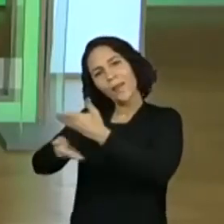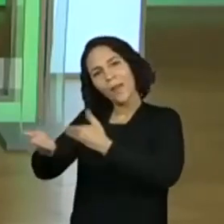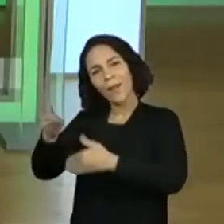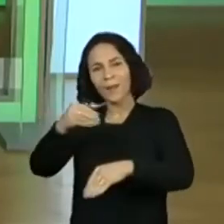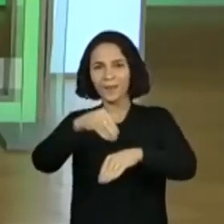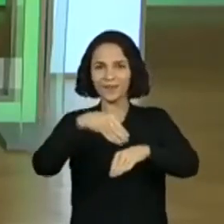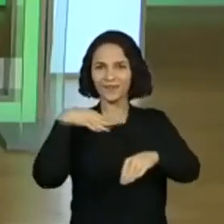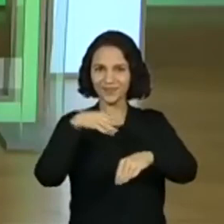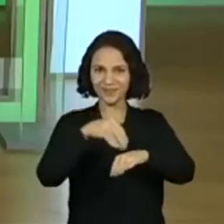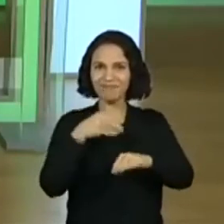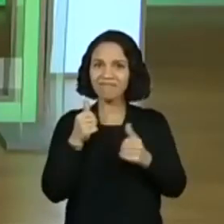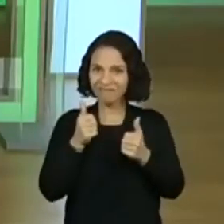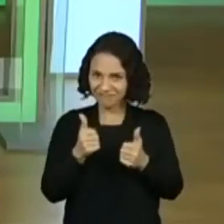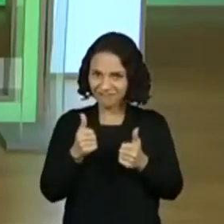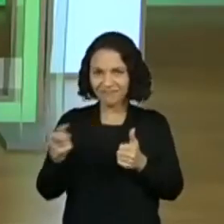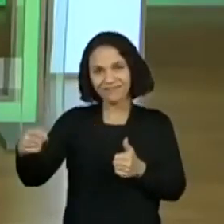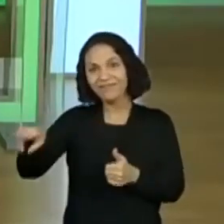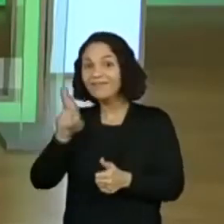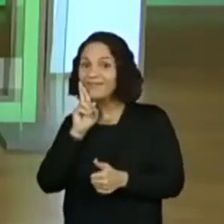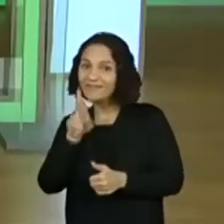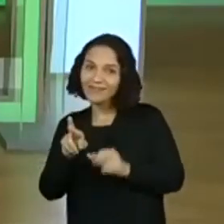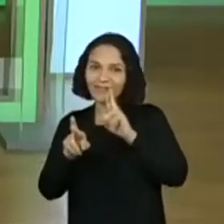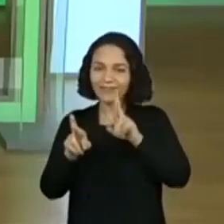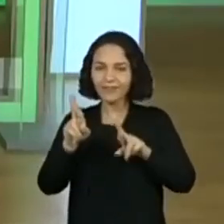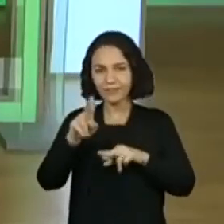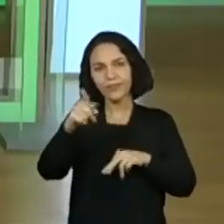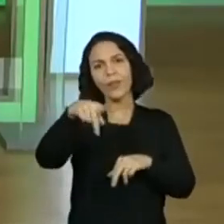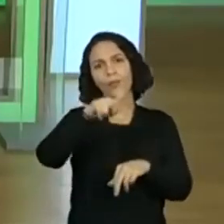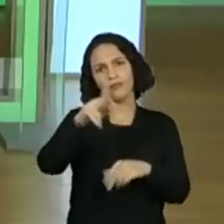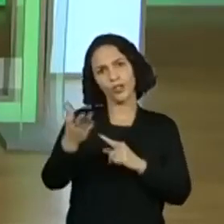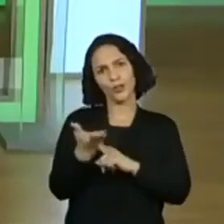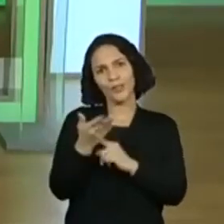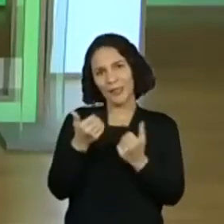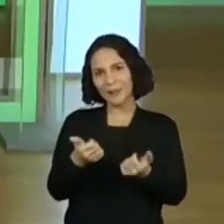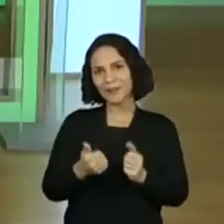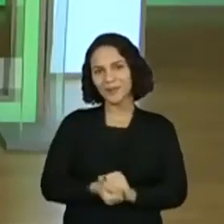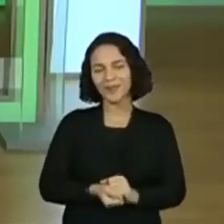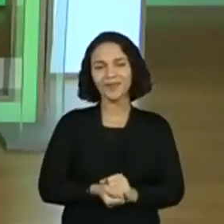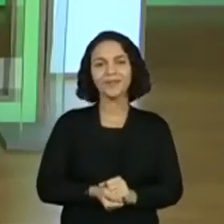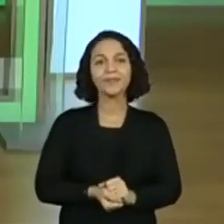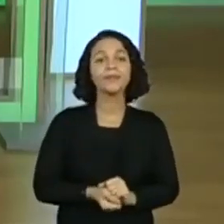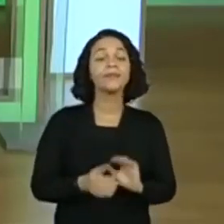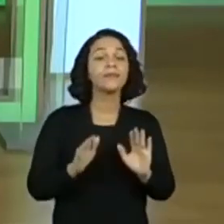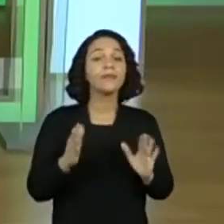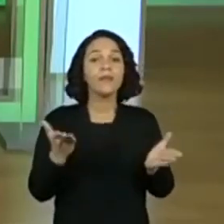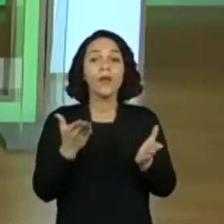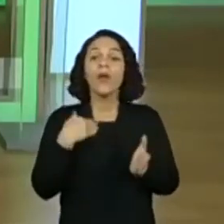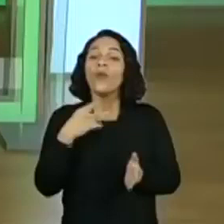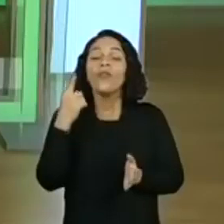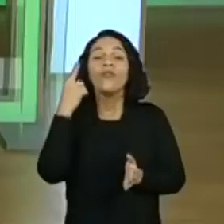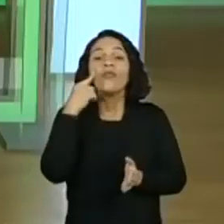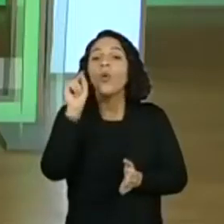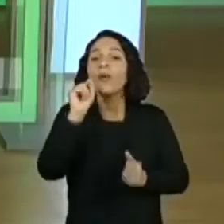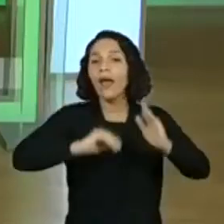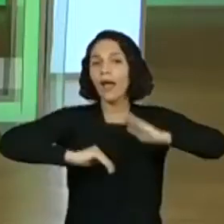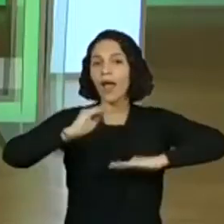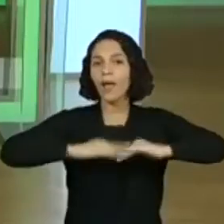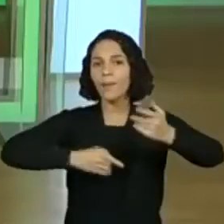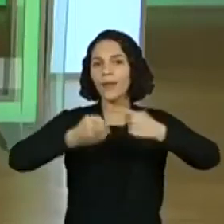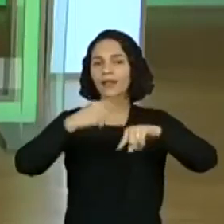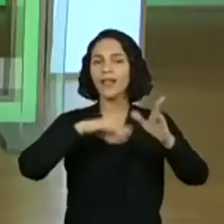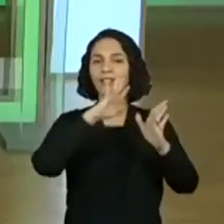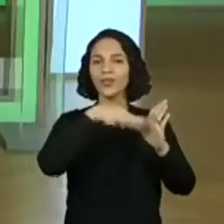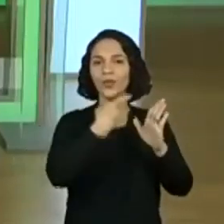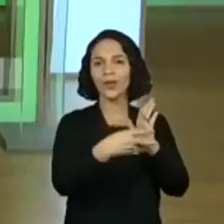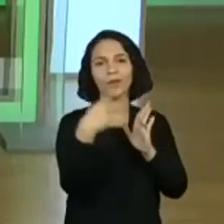aqui também, conforme eles forem respondendo o que é solicitado, tá bom? Vamos então conhecer a habilidade do currículo paulista, sobre a qual